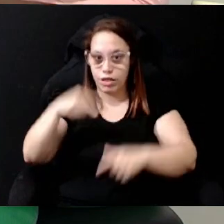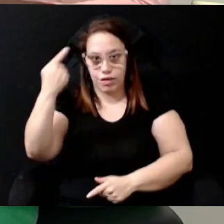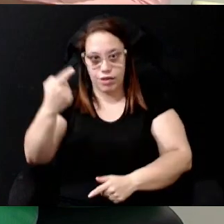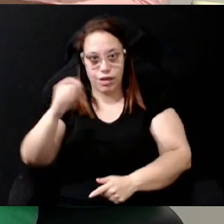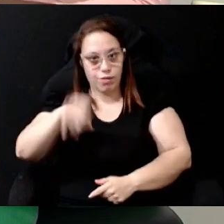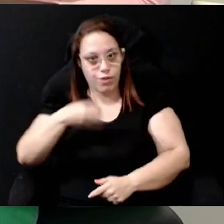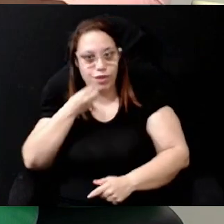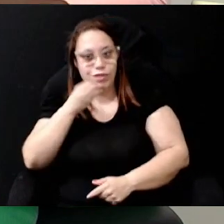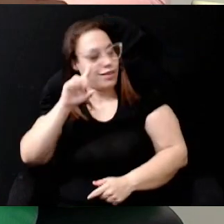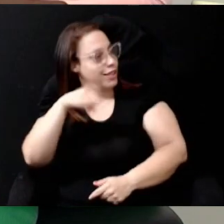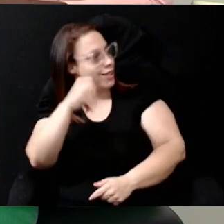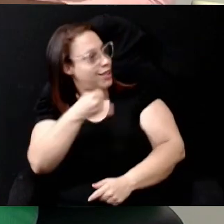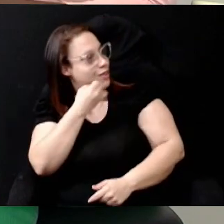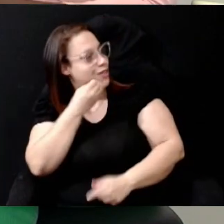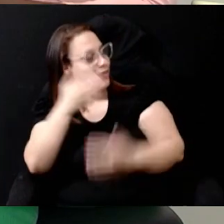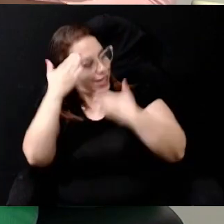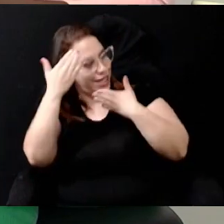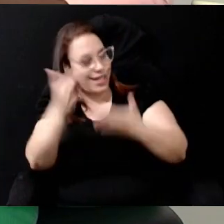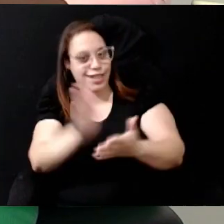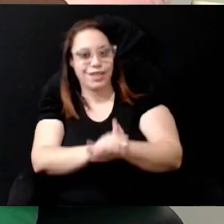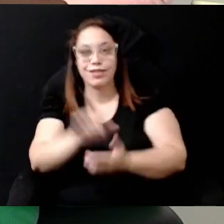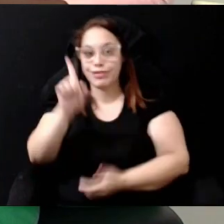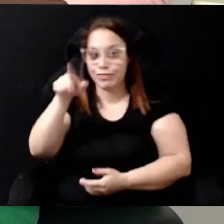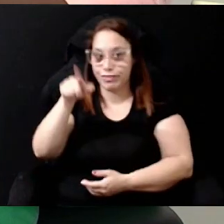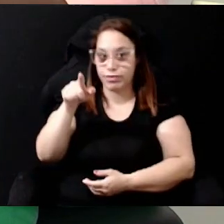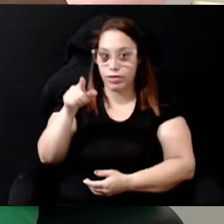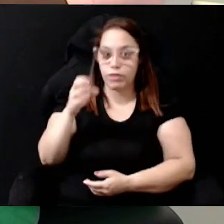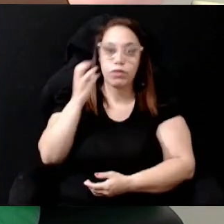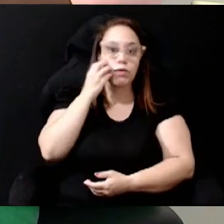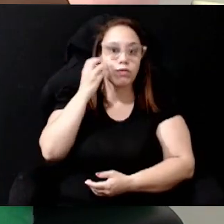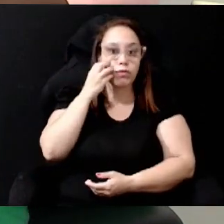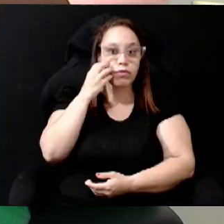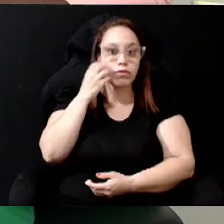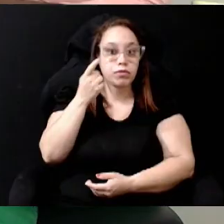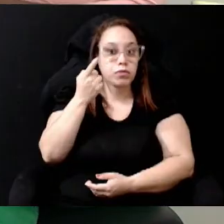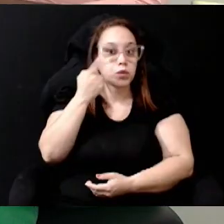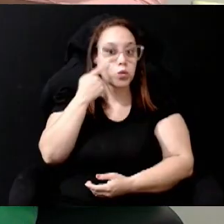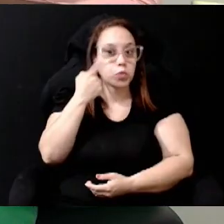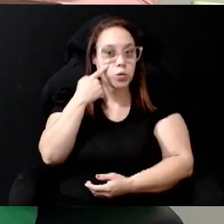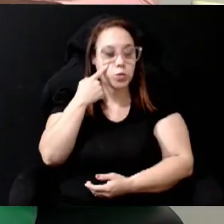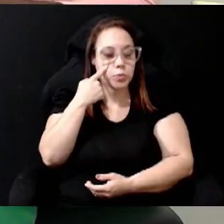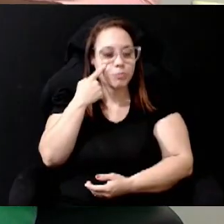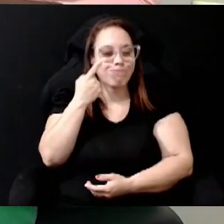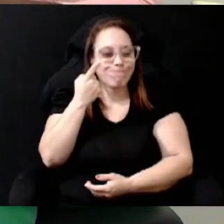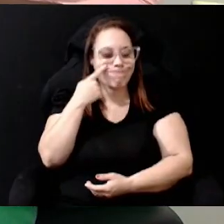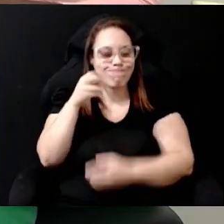pelo trabalho Obrigada. e até a próxima oportunidade. Até a próxima, obrigada. Bom, é isso aí, pessoal. Eu sou o